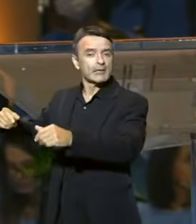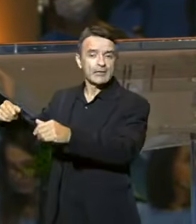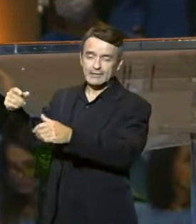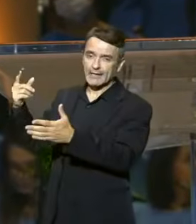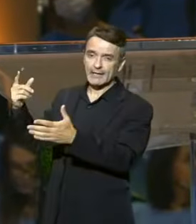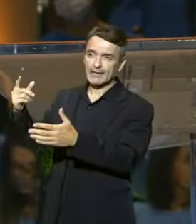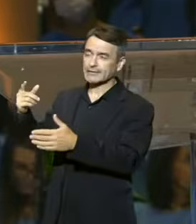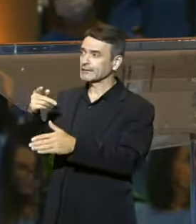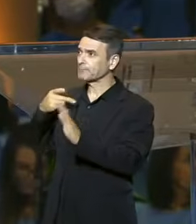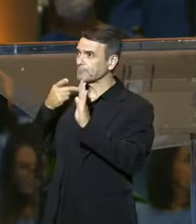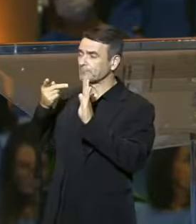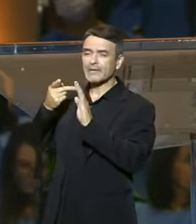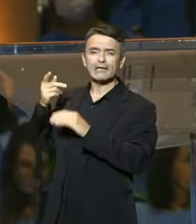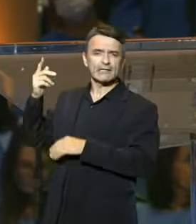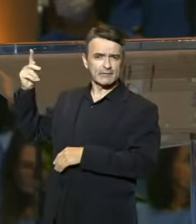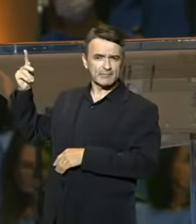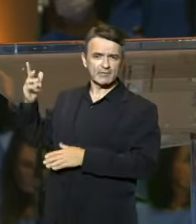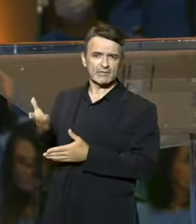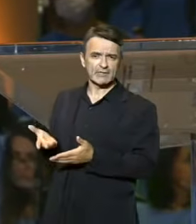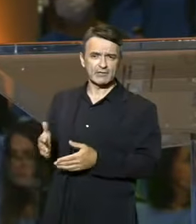deserto.